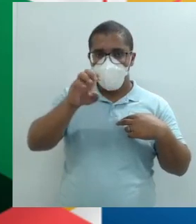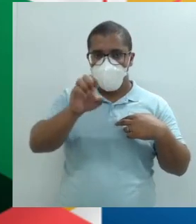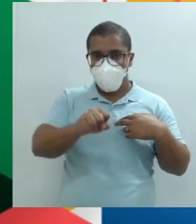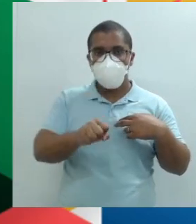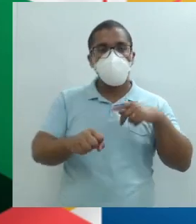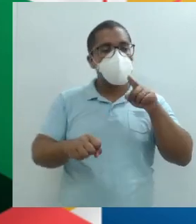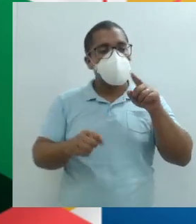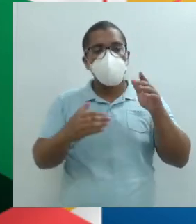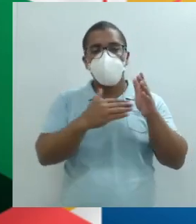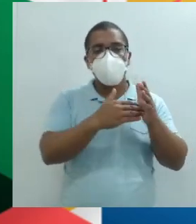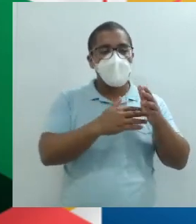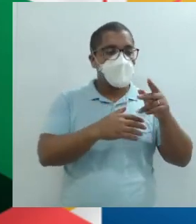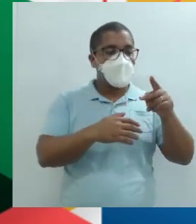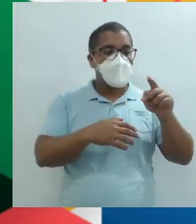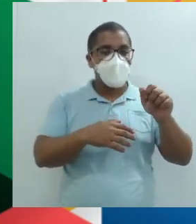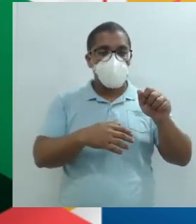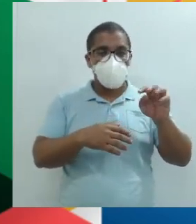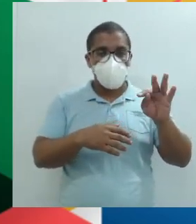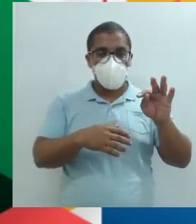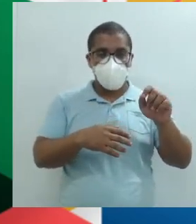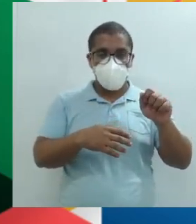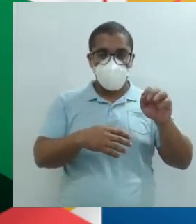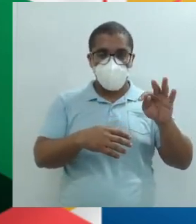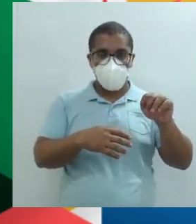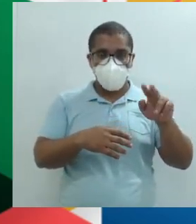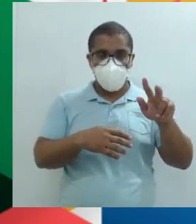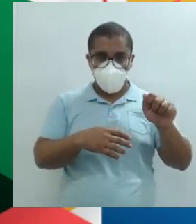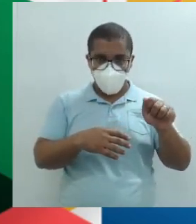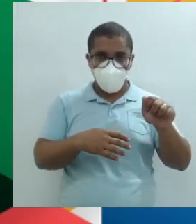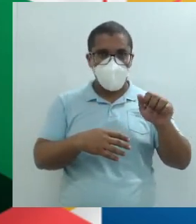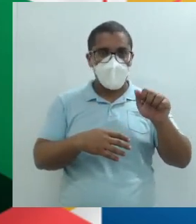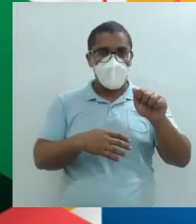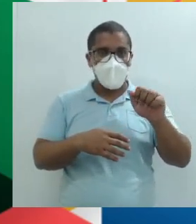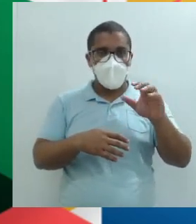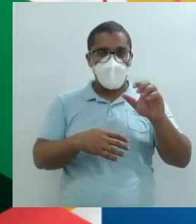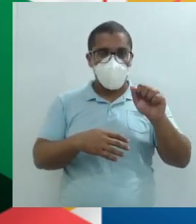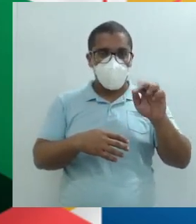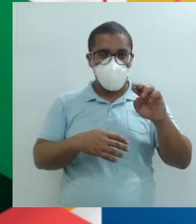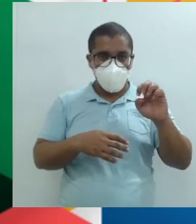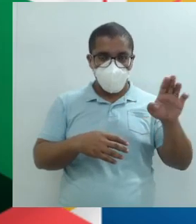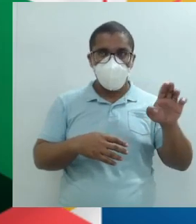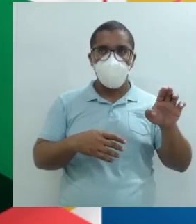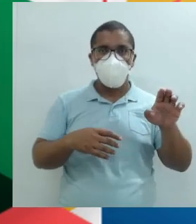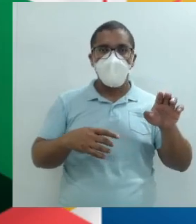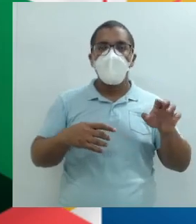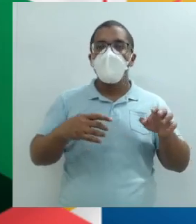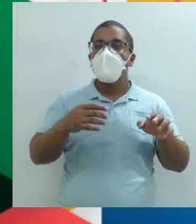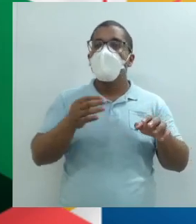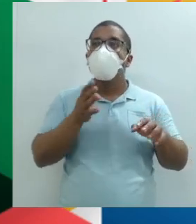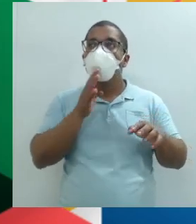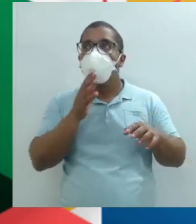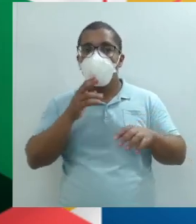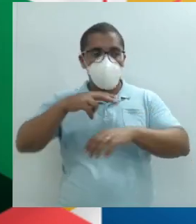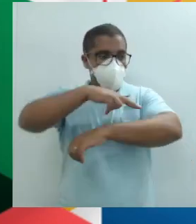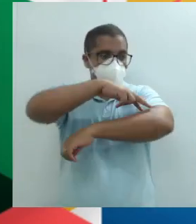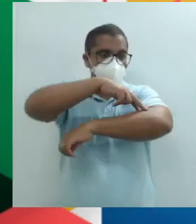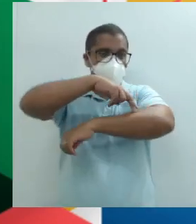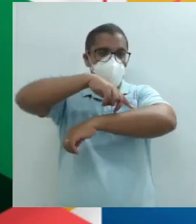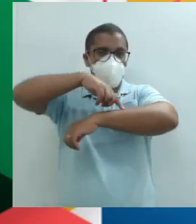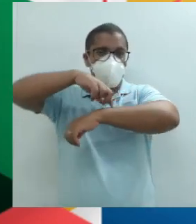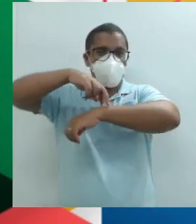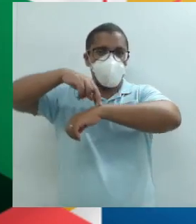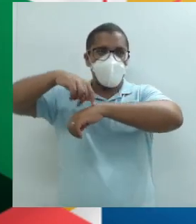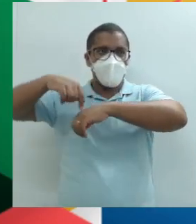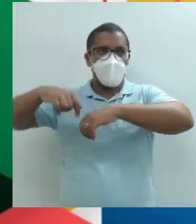Assaré, conhecer aí deixa eu ver, o Michael Jackson e como é o nome